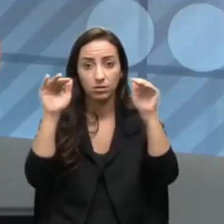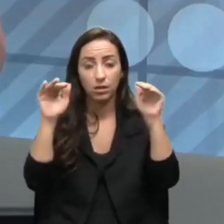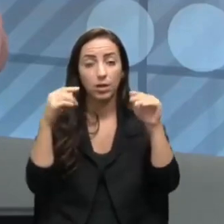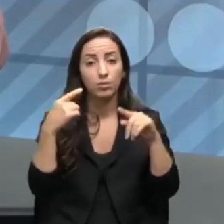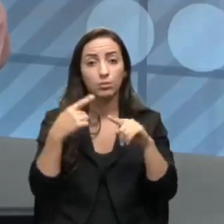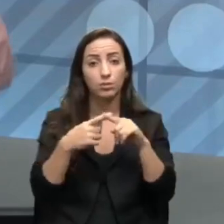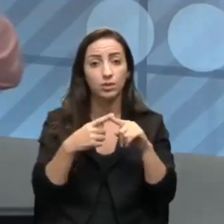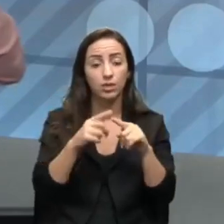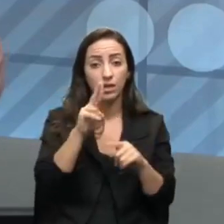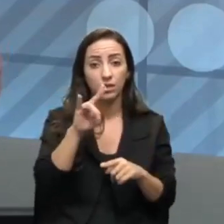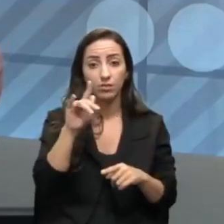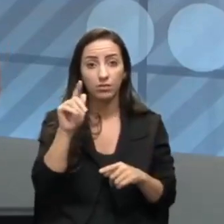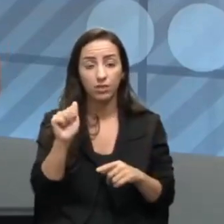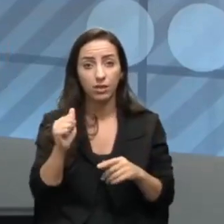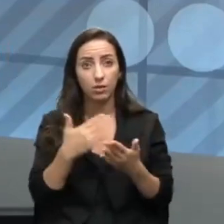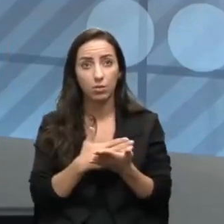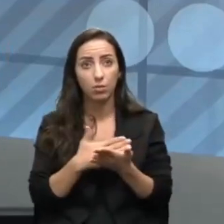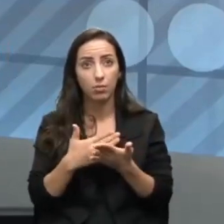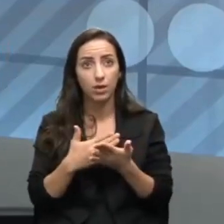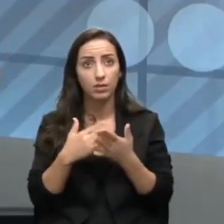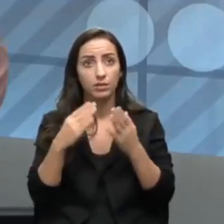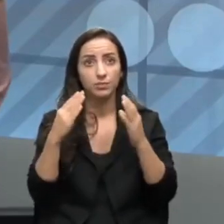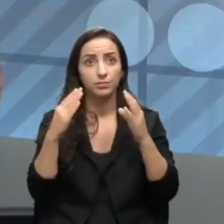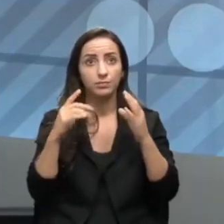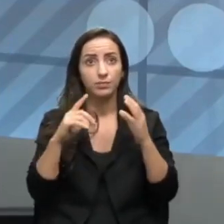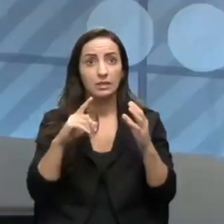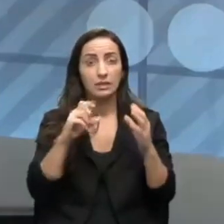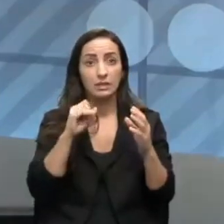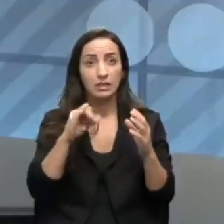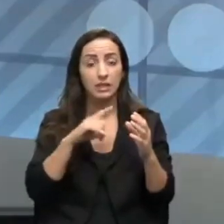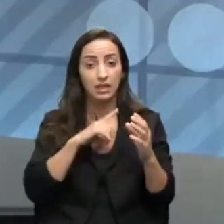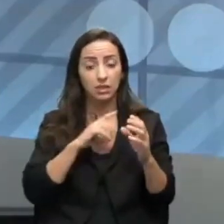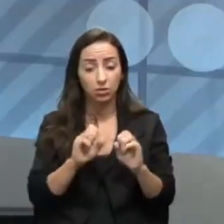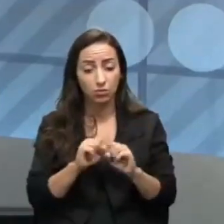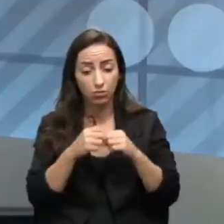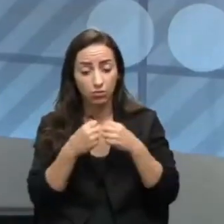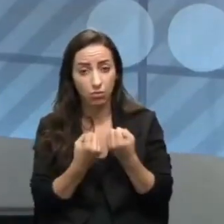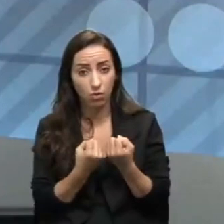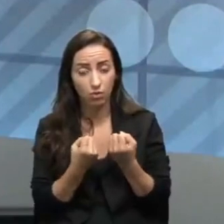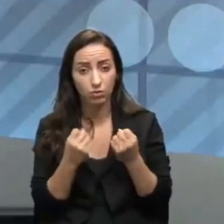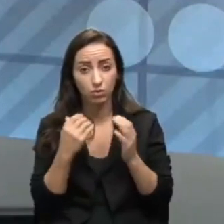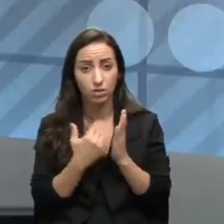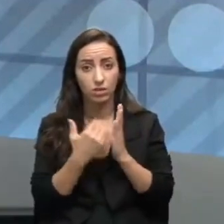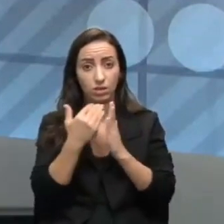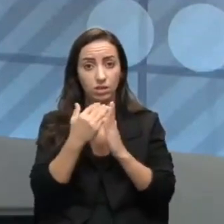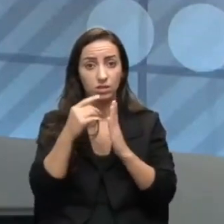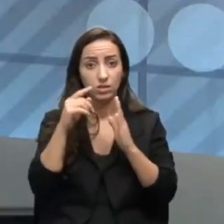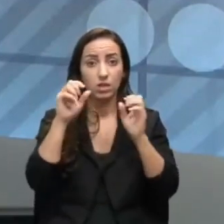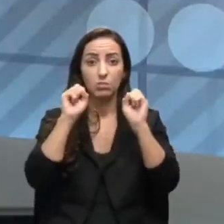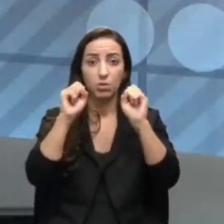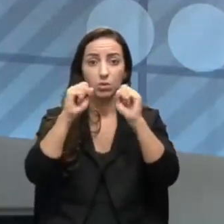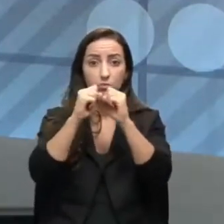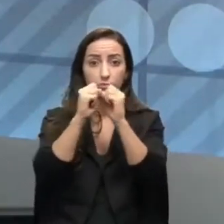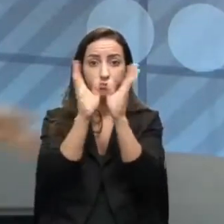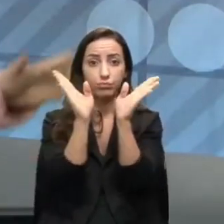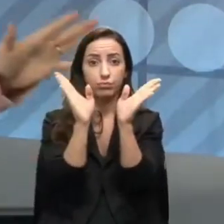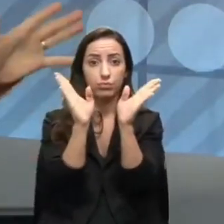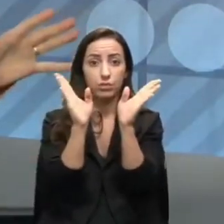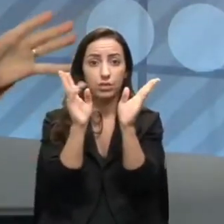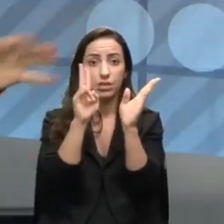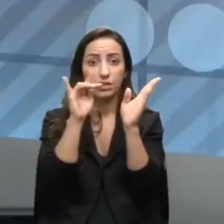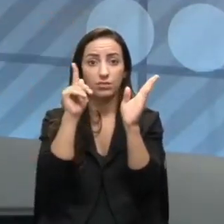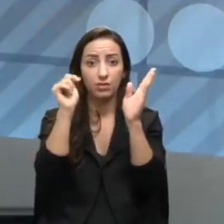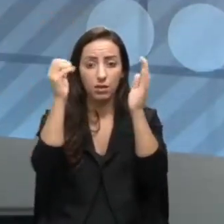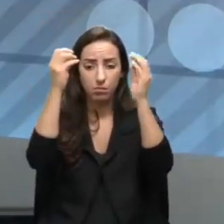viga começa a fletir, se eu tenho esforços muito grandes e o estribo não está bem fechado, esse estribo pode abrir e essa viga